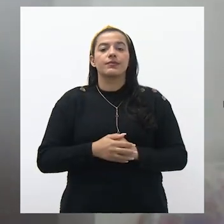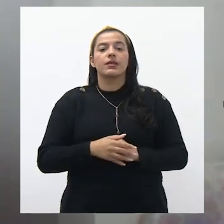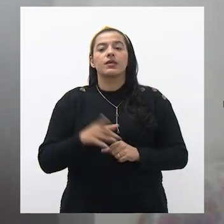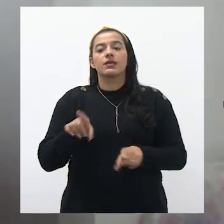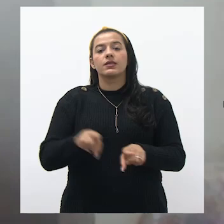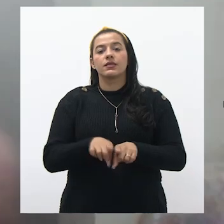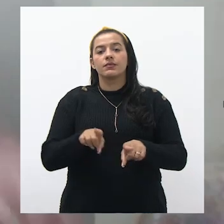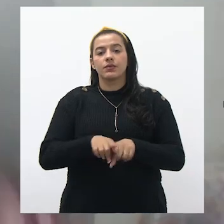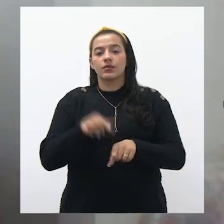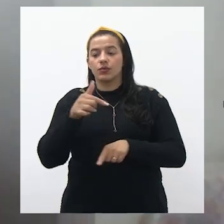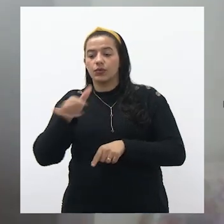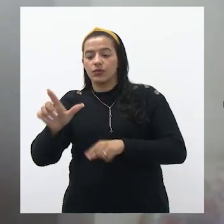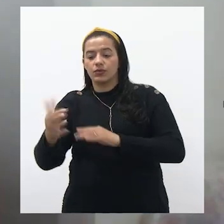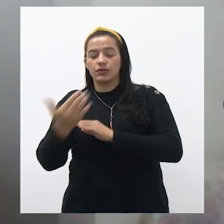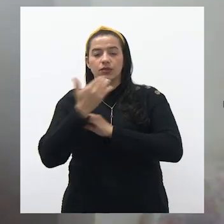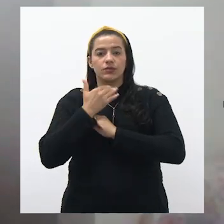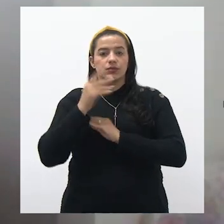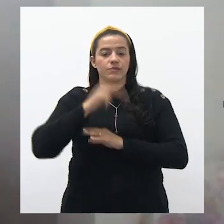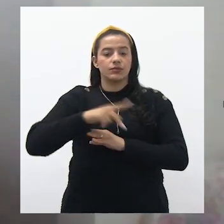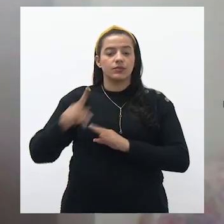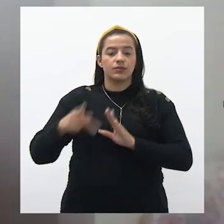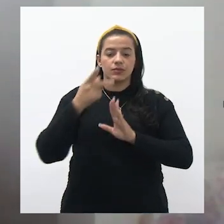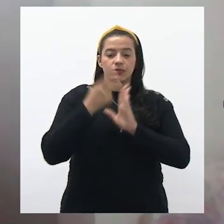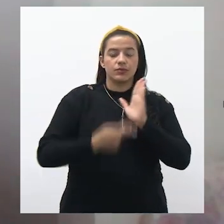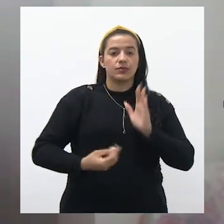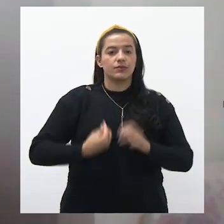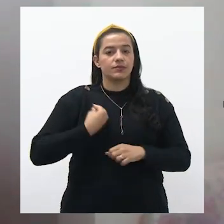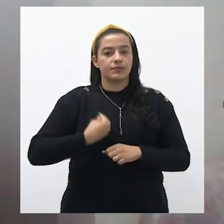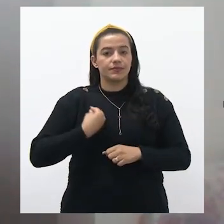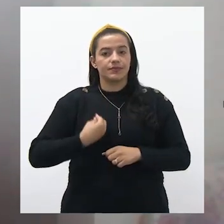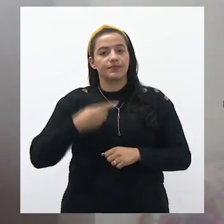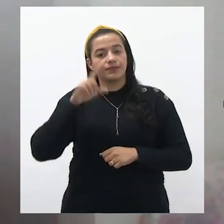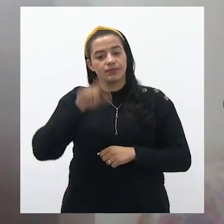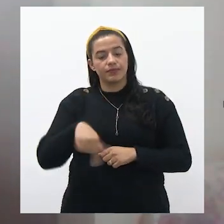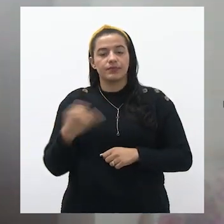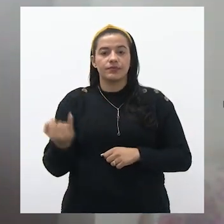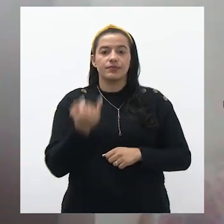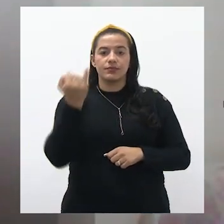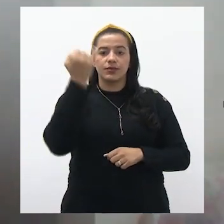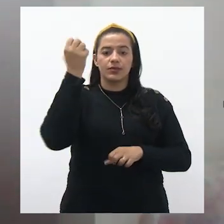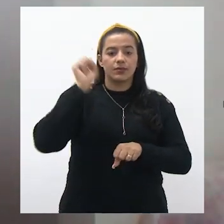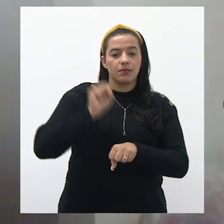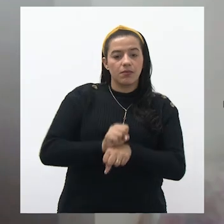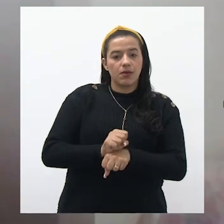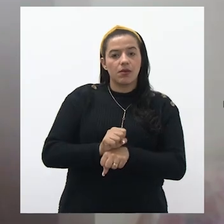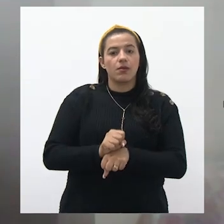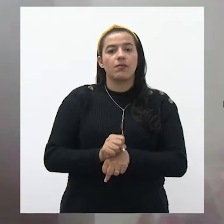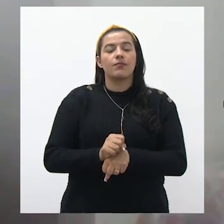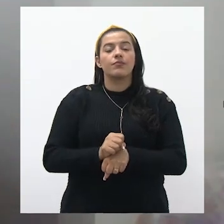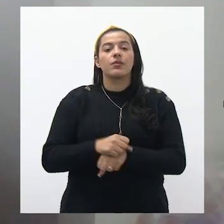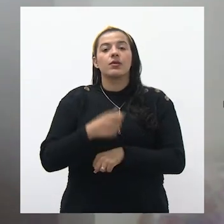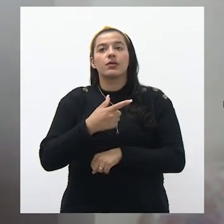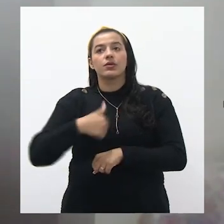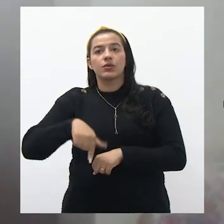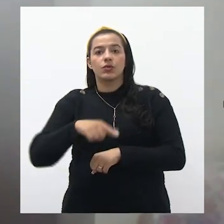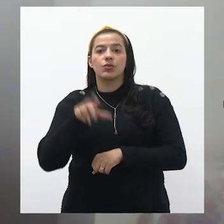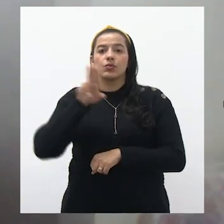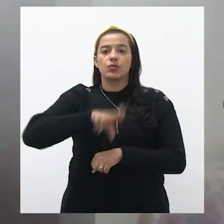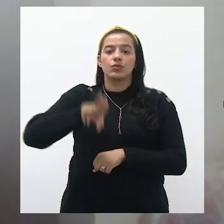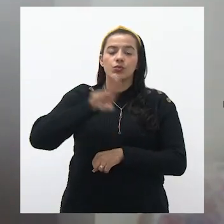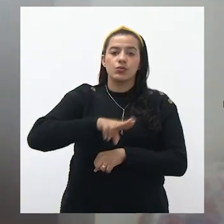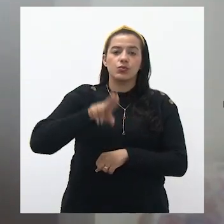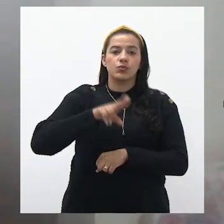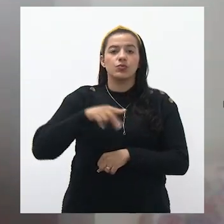a ajuda do professor de projeto de vida. Então, é muito importante essa parada. Qual é o instrumento que a gente usa para